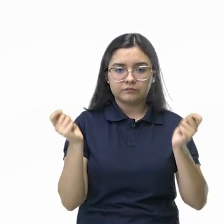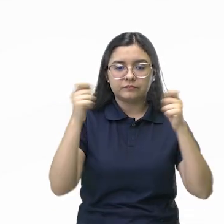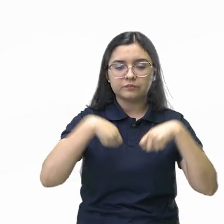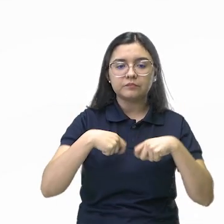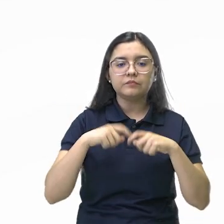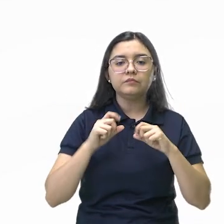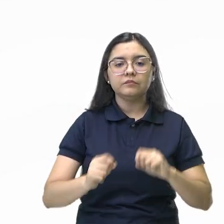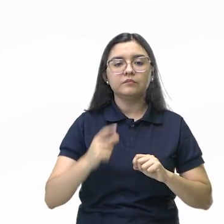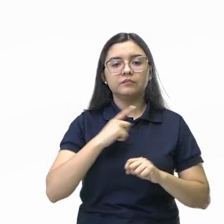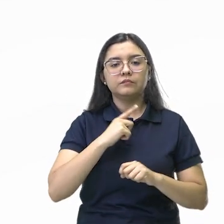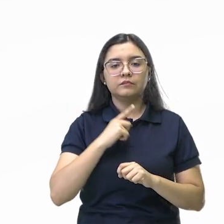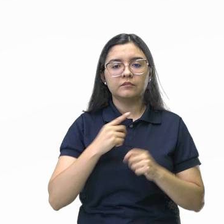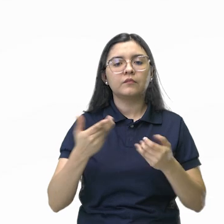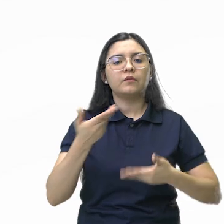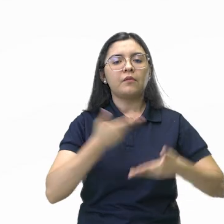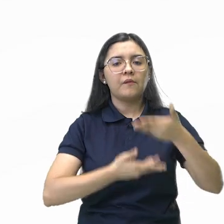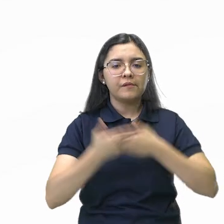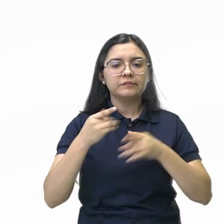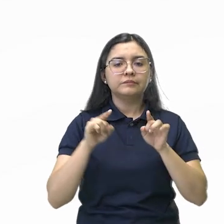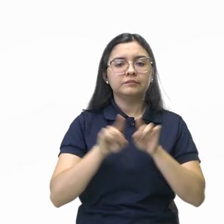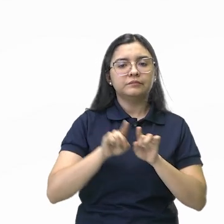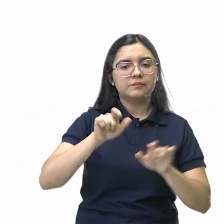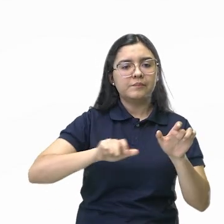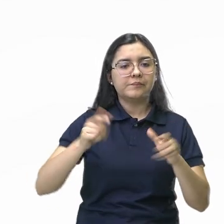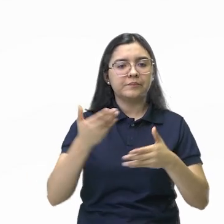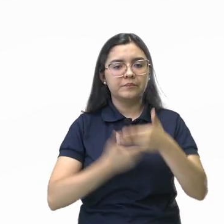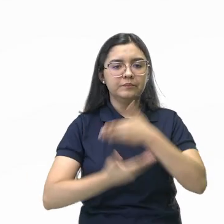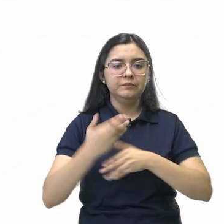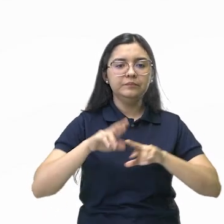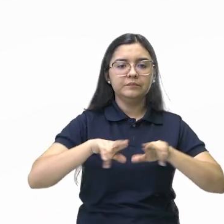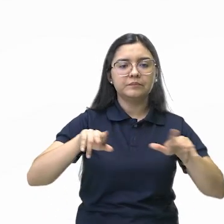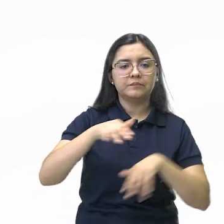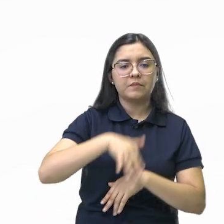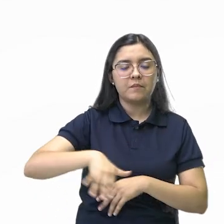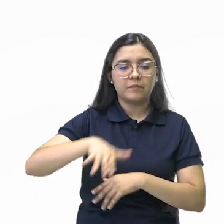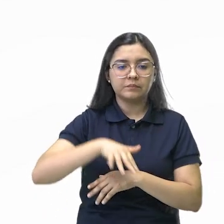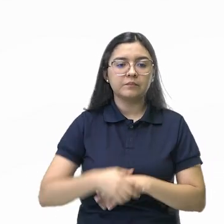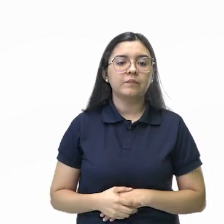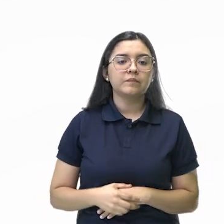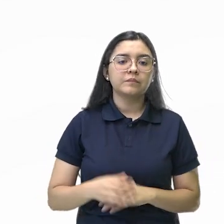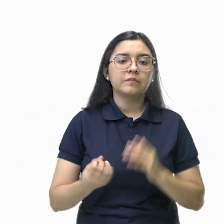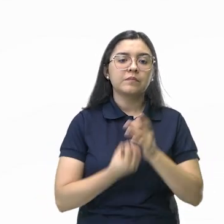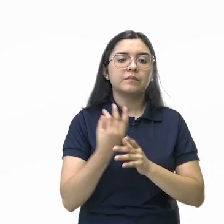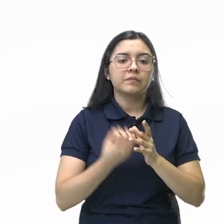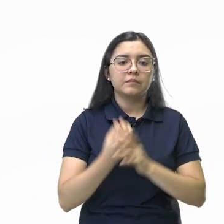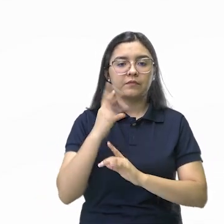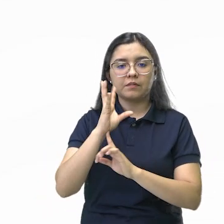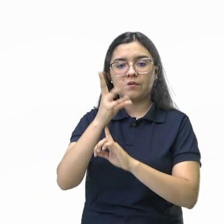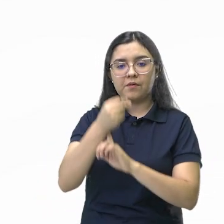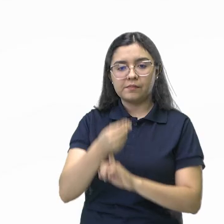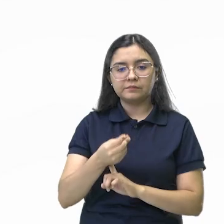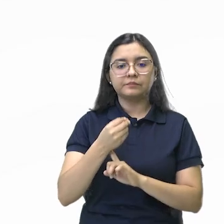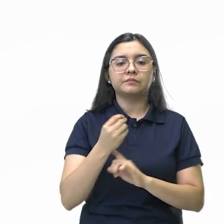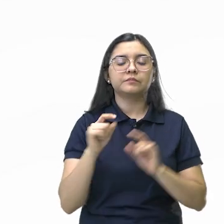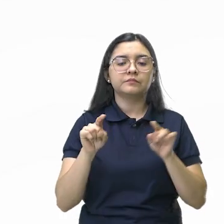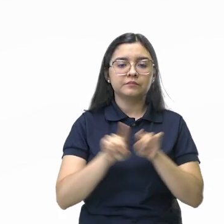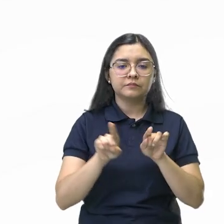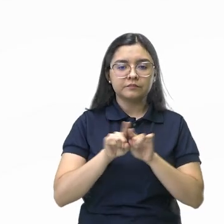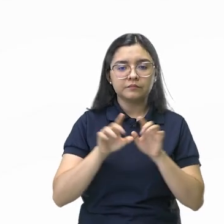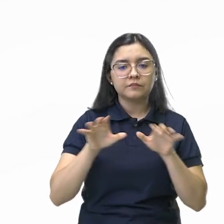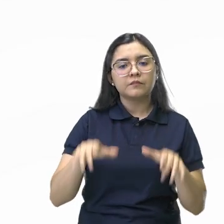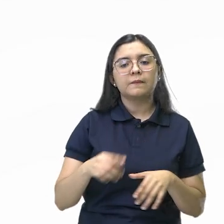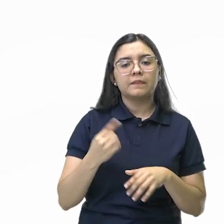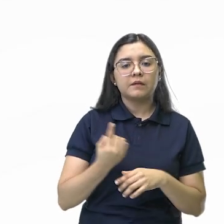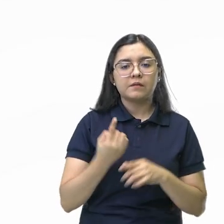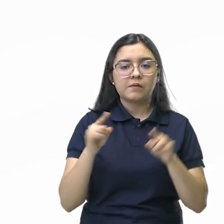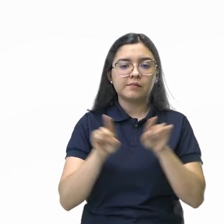que promovam a interatividade dos sujeitos em diferentes mídias, e produções artísticas individuais,